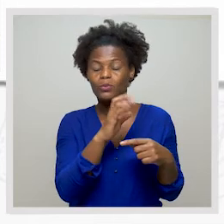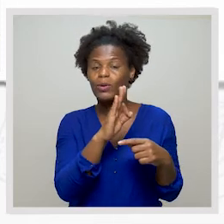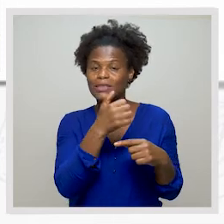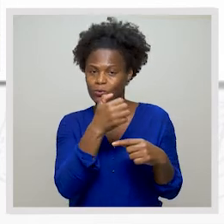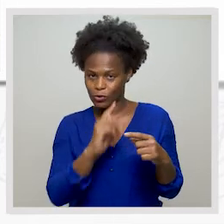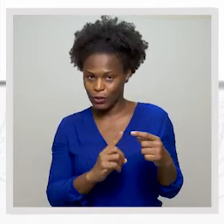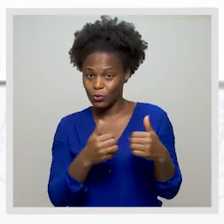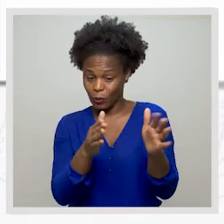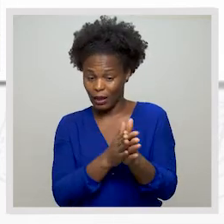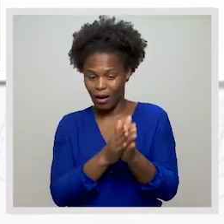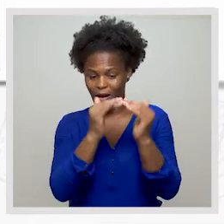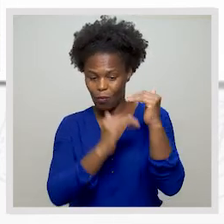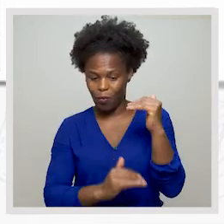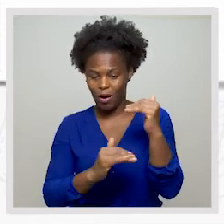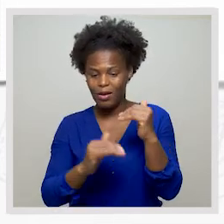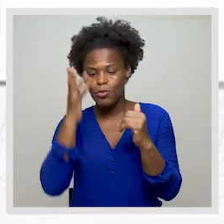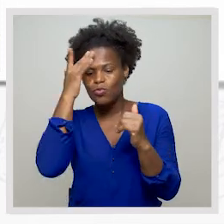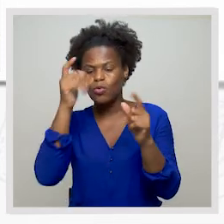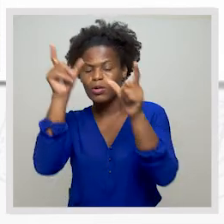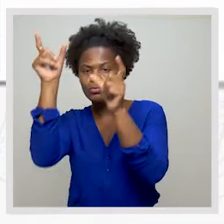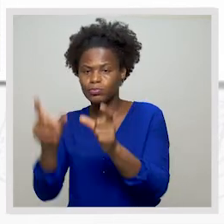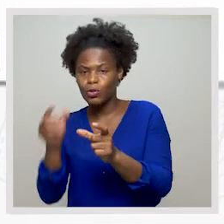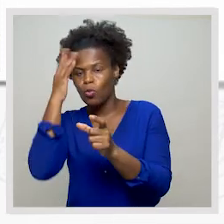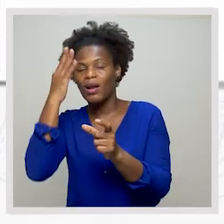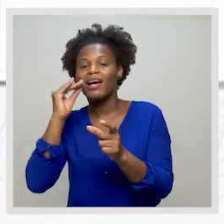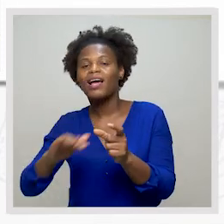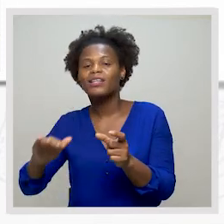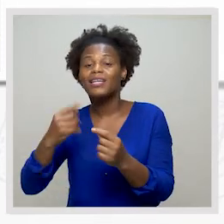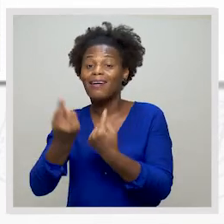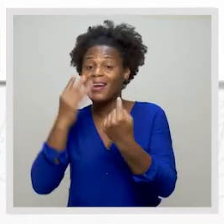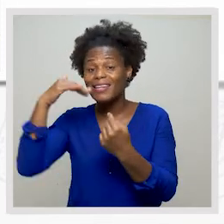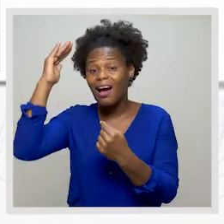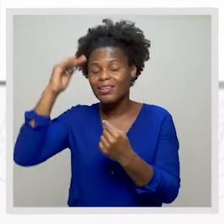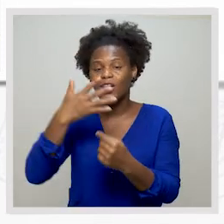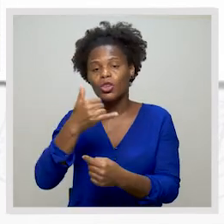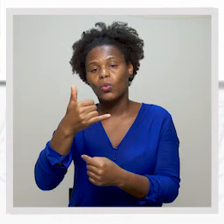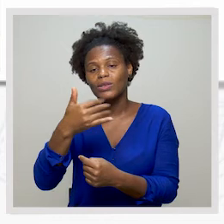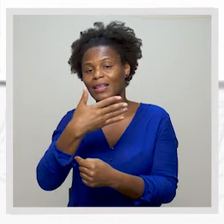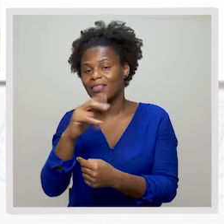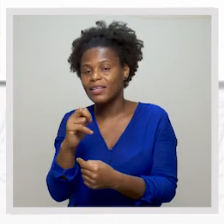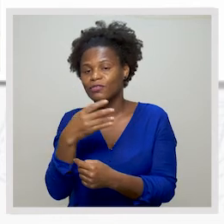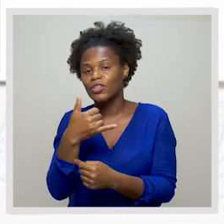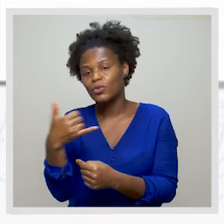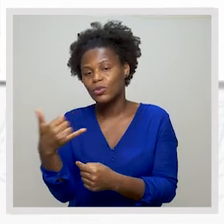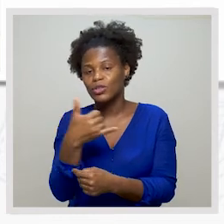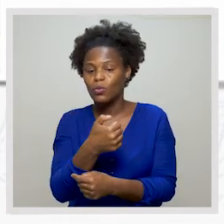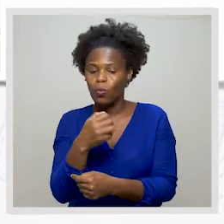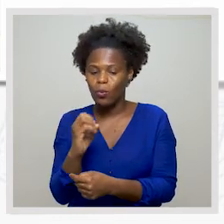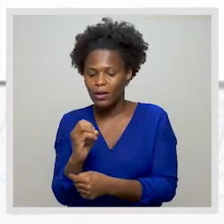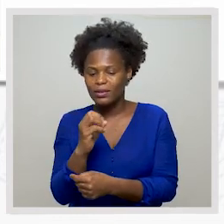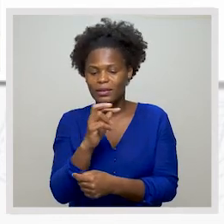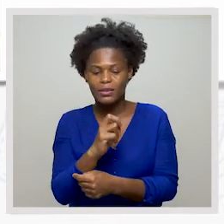total. Na outra coluna, o número de crianças correspondido a cada idade, 12, 3,